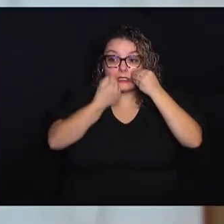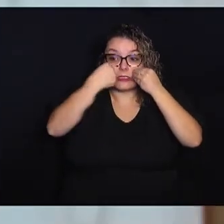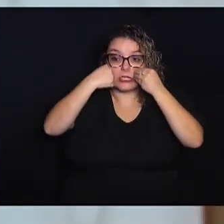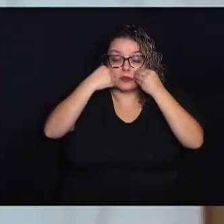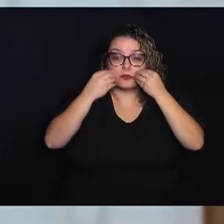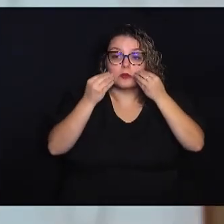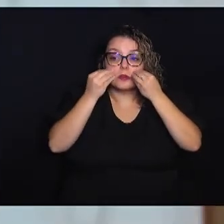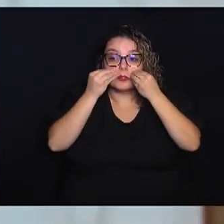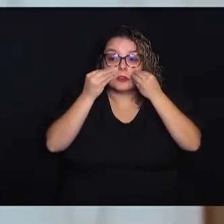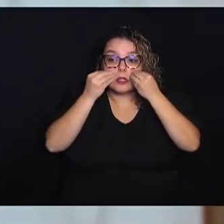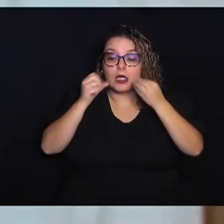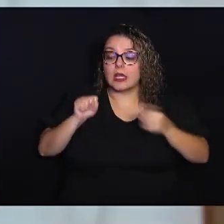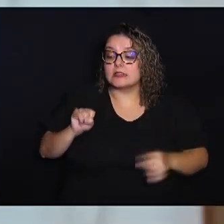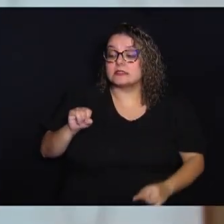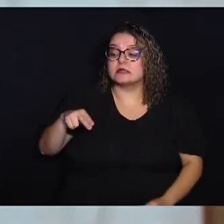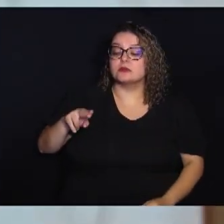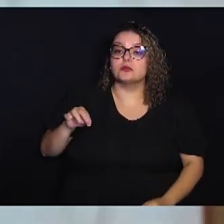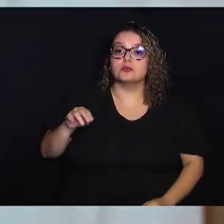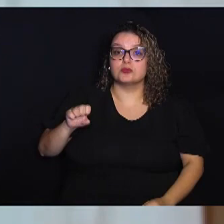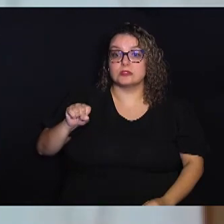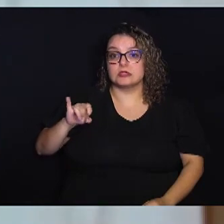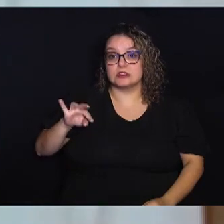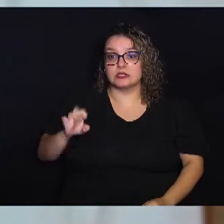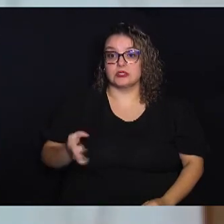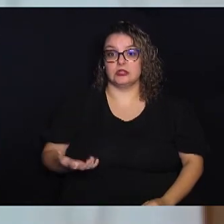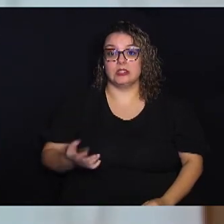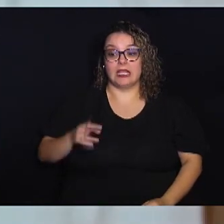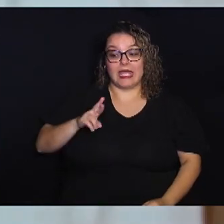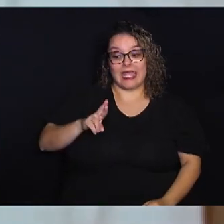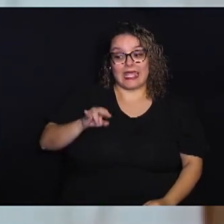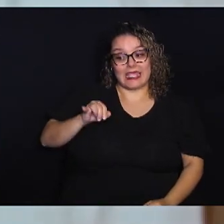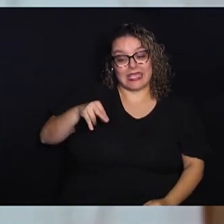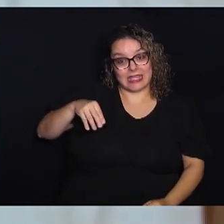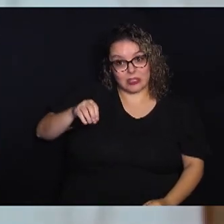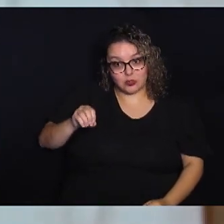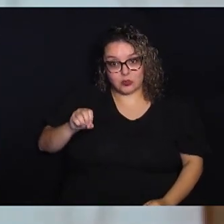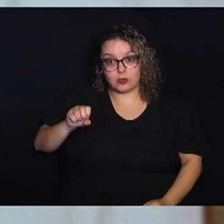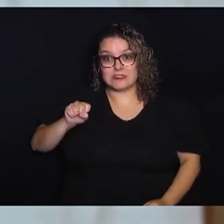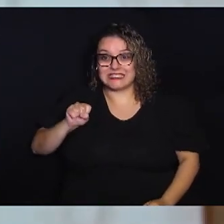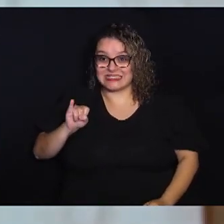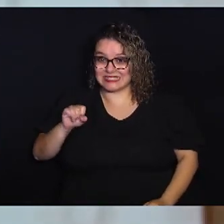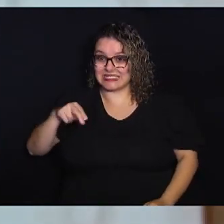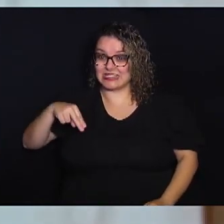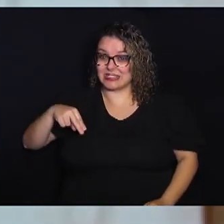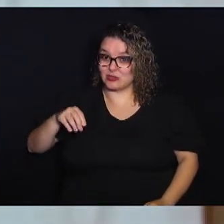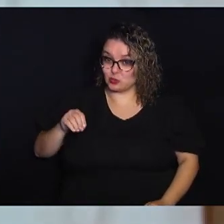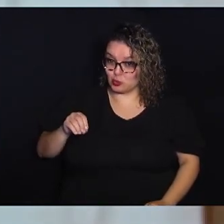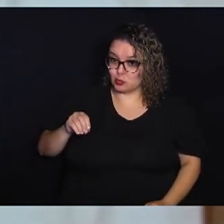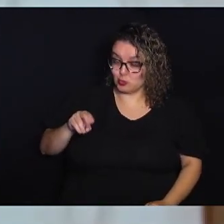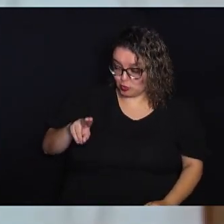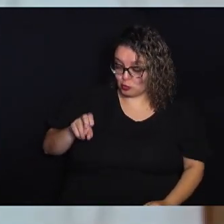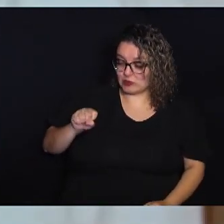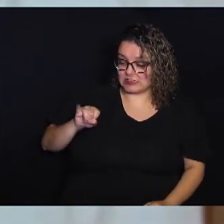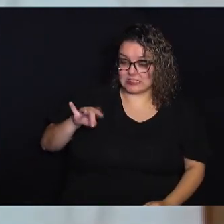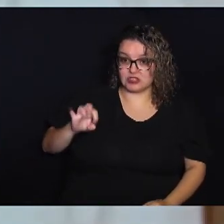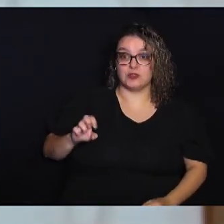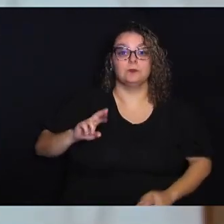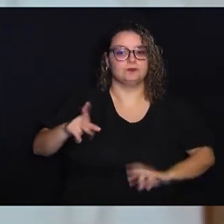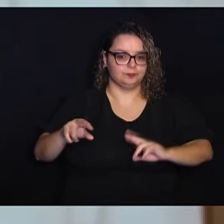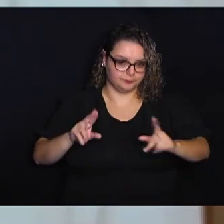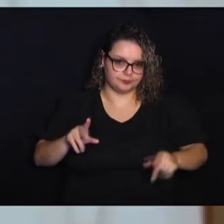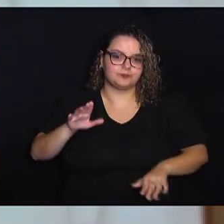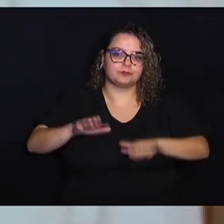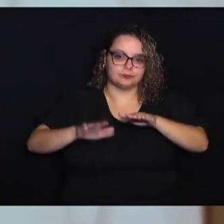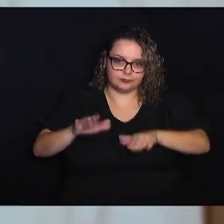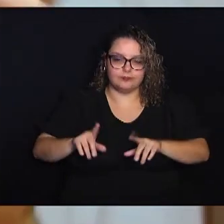facilitar isso, a ter também uma rinocinusite que pode virar crônica. Então, essa diferenciação, ela muitas